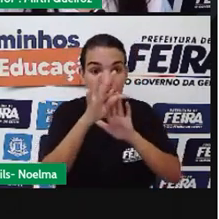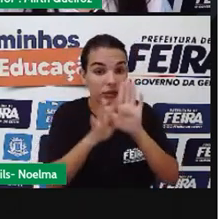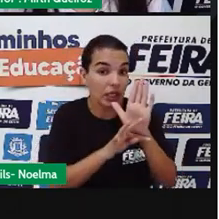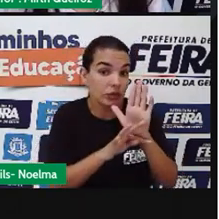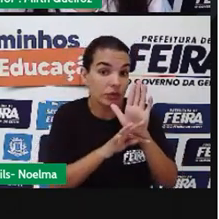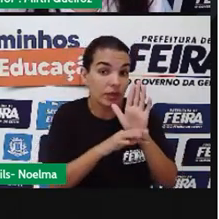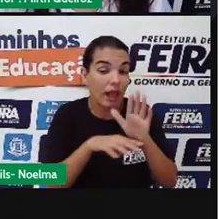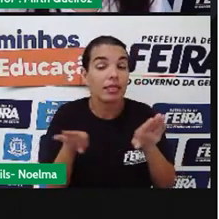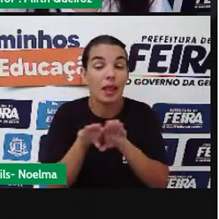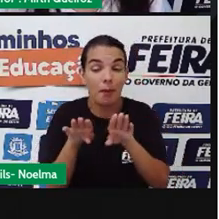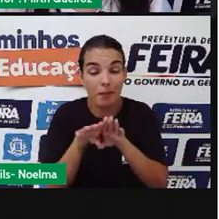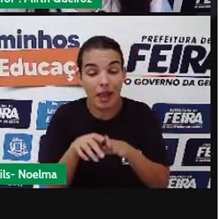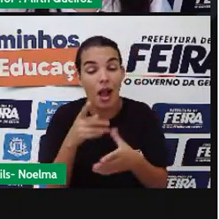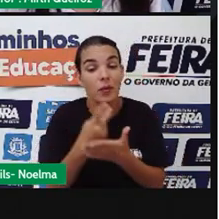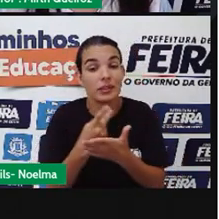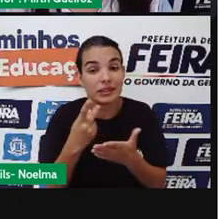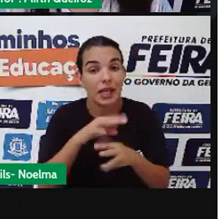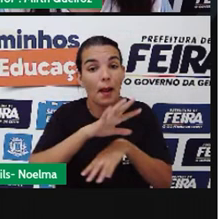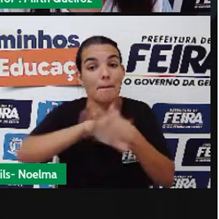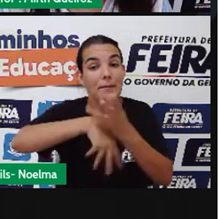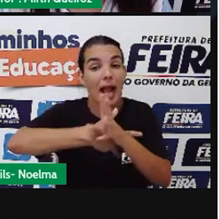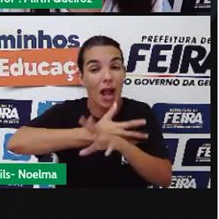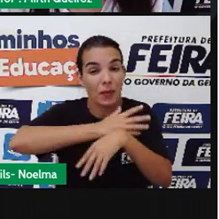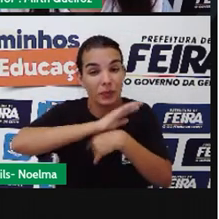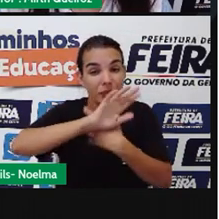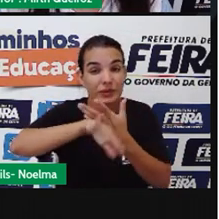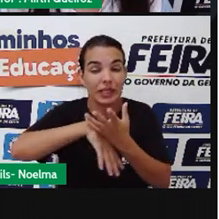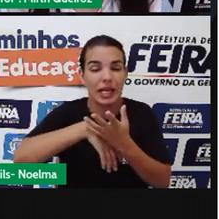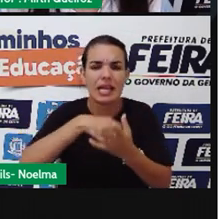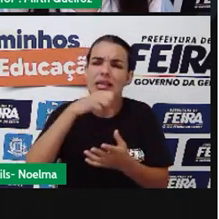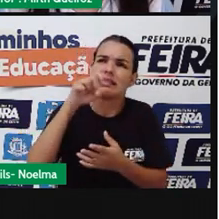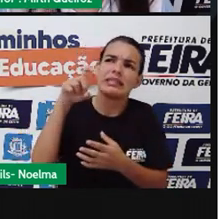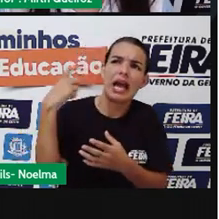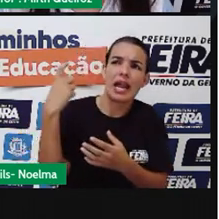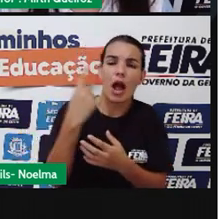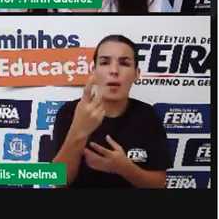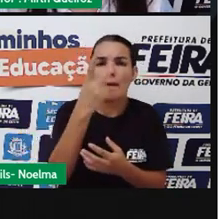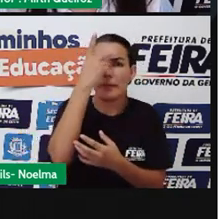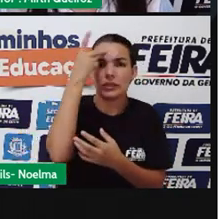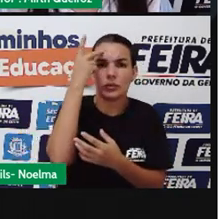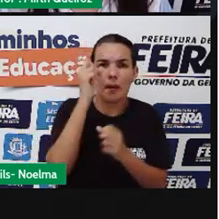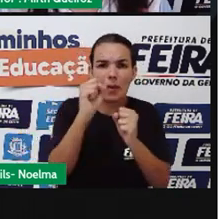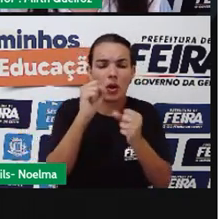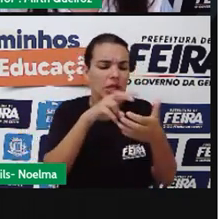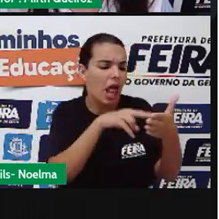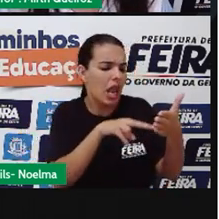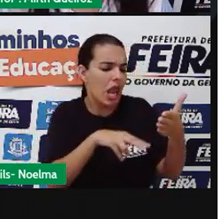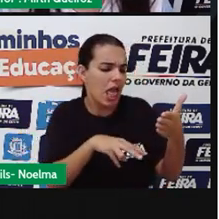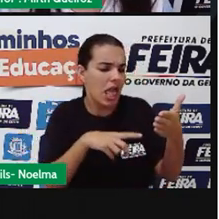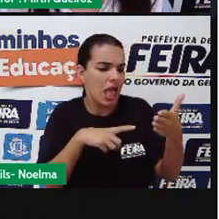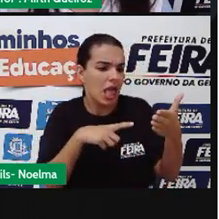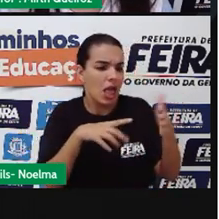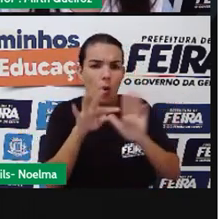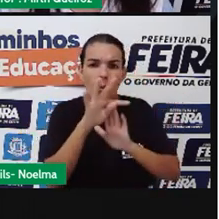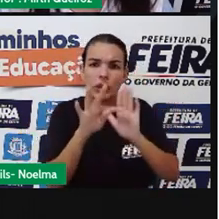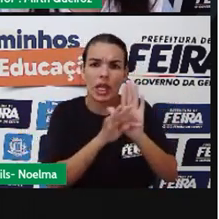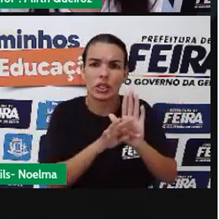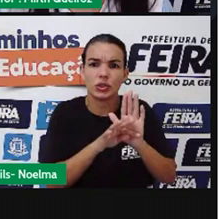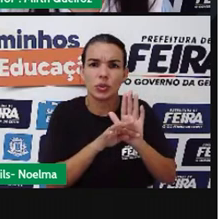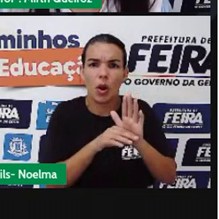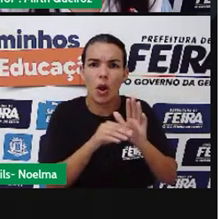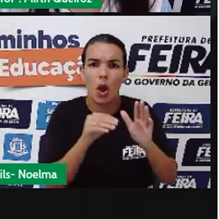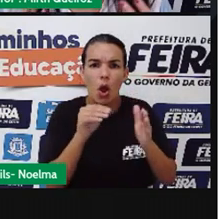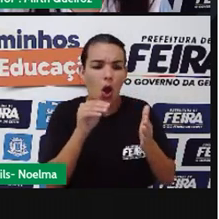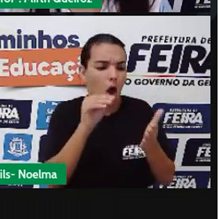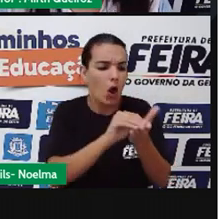texto. Será se outra pessoa conseguiria ler um texto onde ele está todo desorganizado, com pontuações em locais